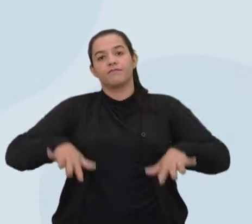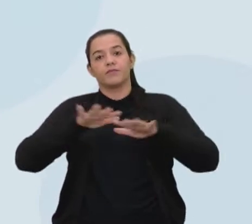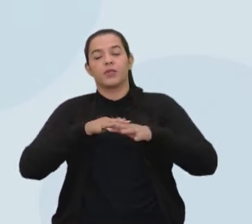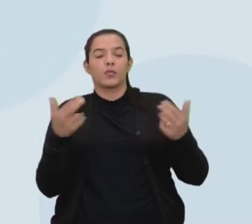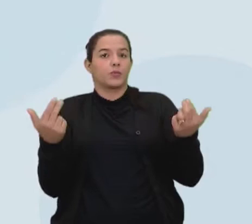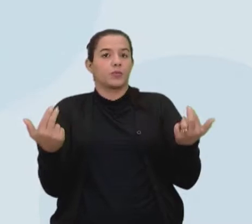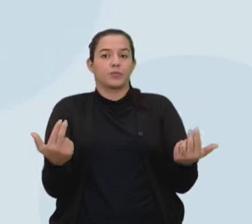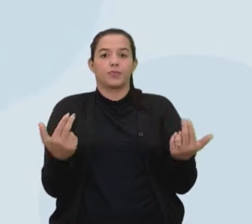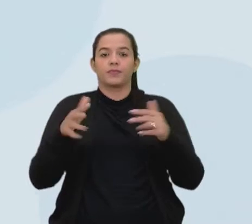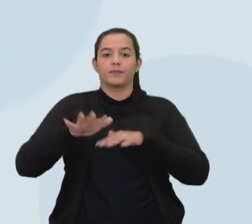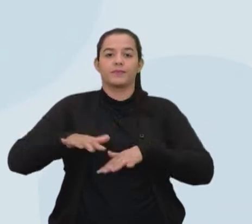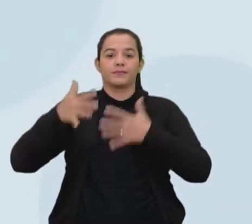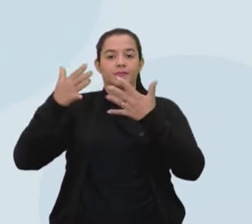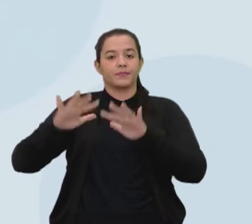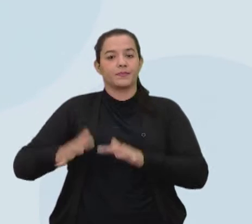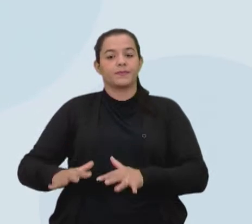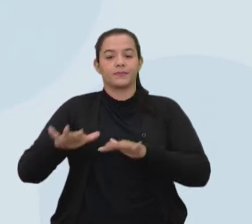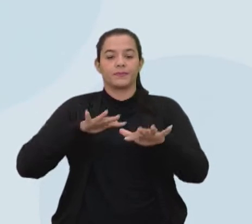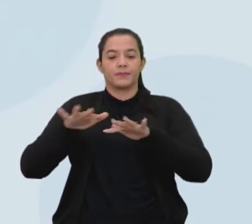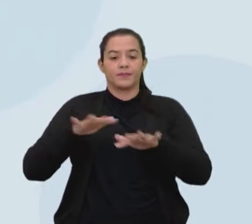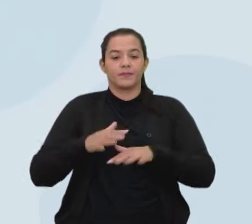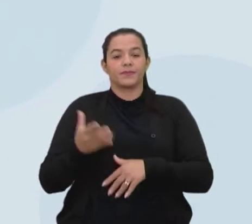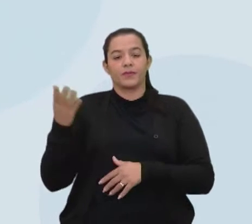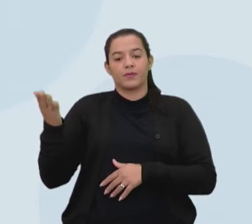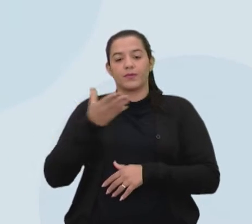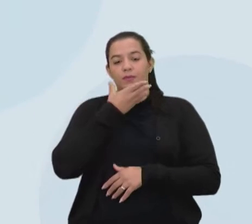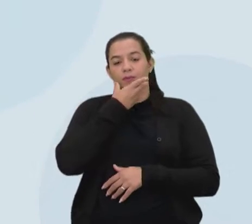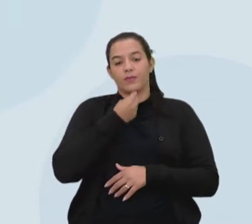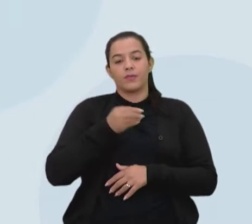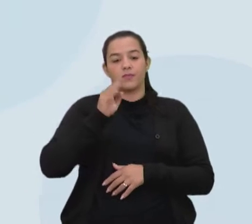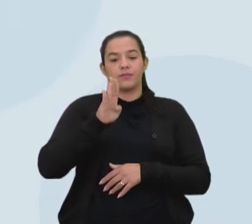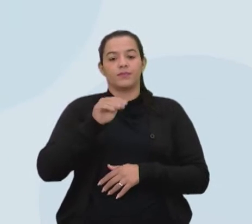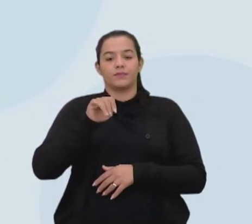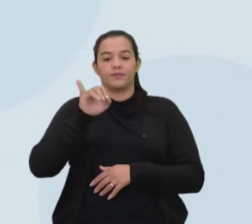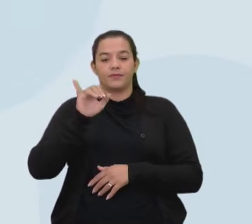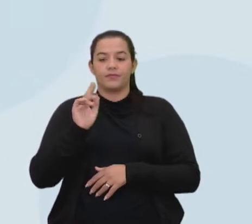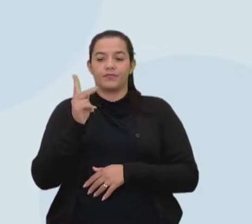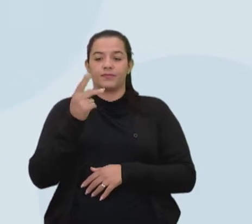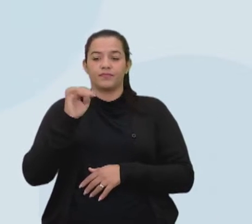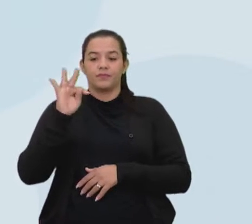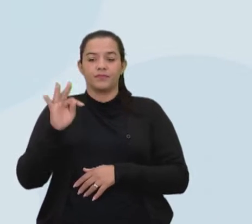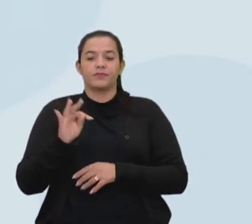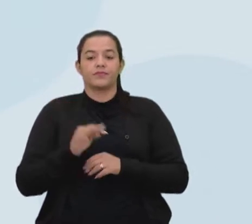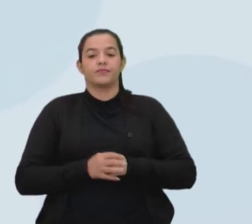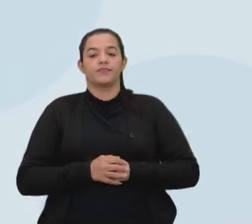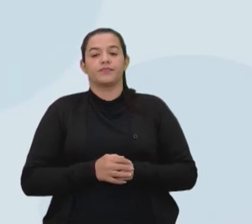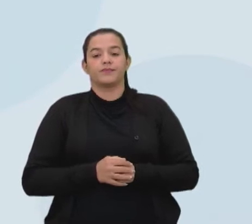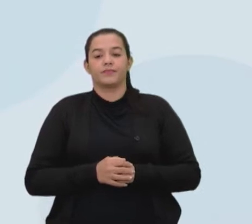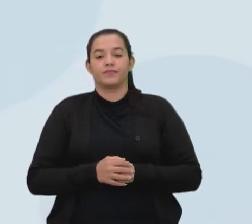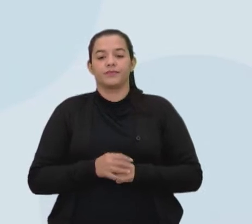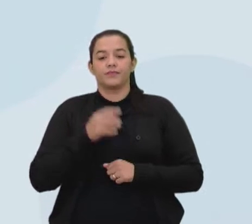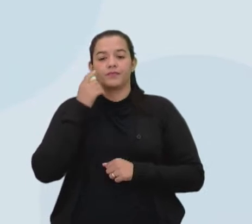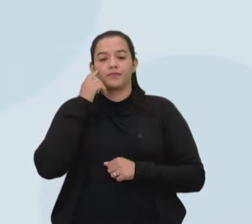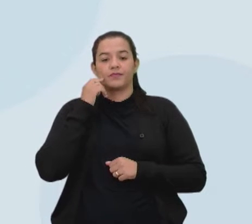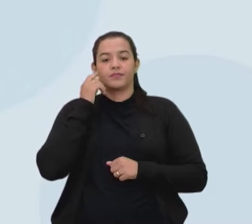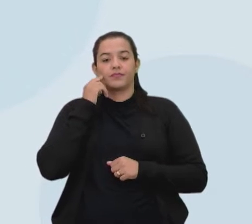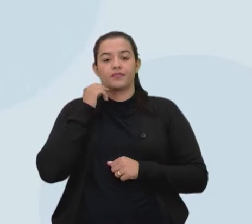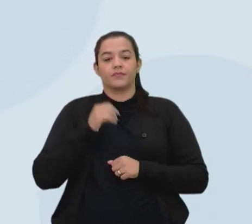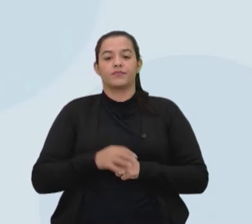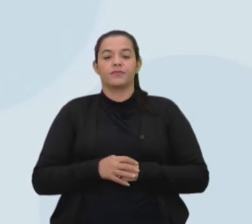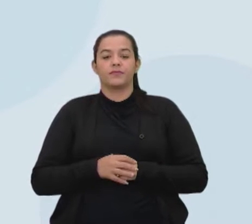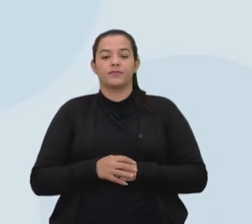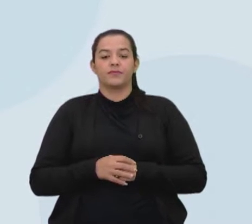catástrofe, afirma aqui o Peter Milk. O diretor da aliança, né, Bündnis, isso aqui é alemão, a